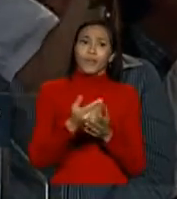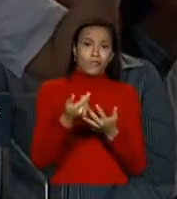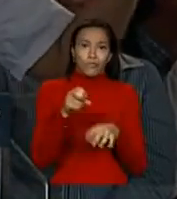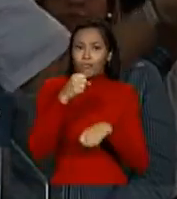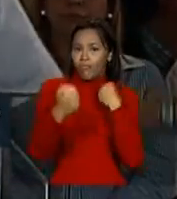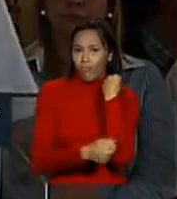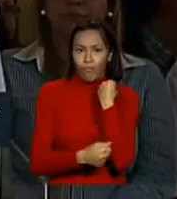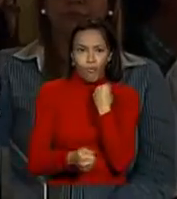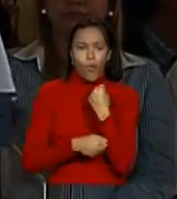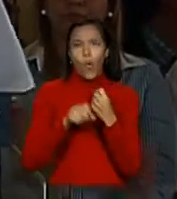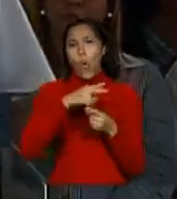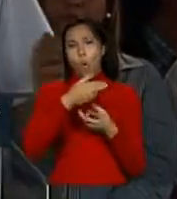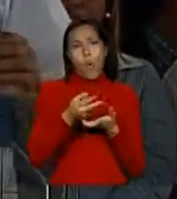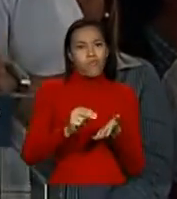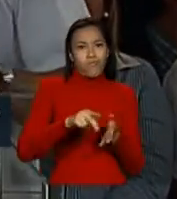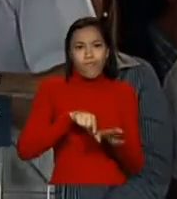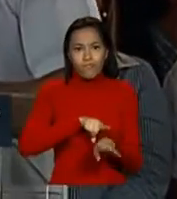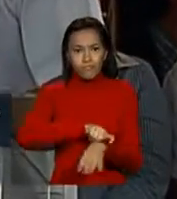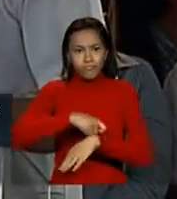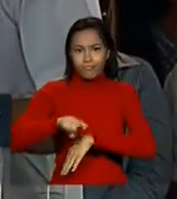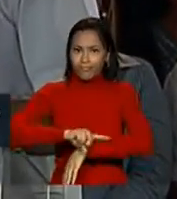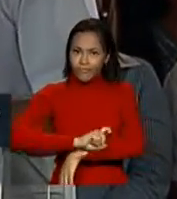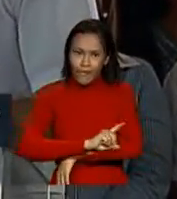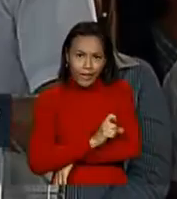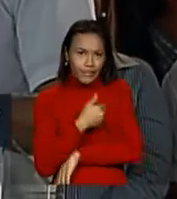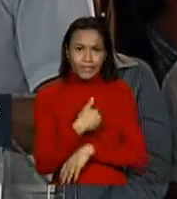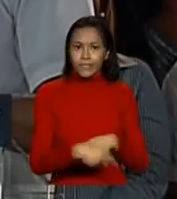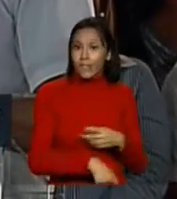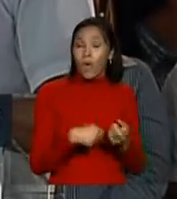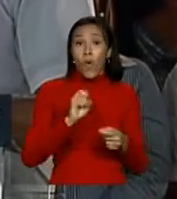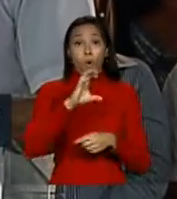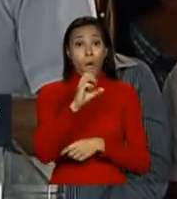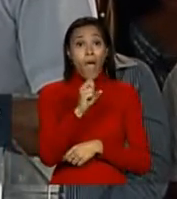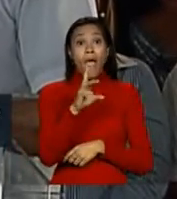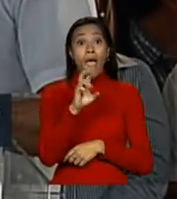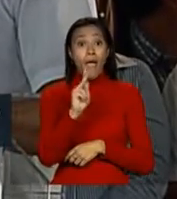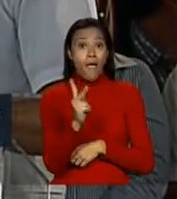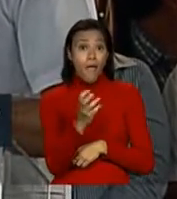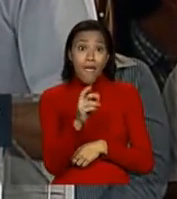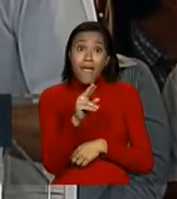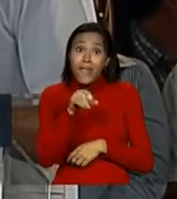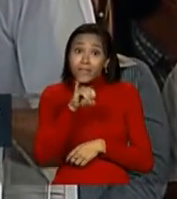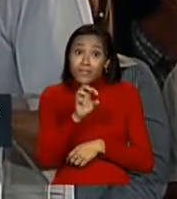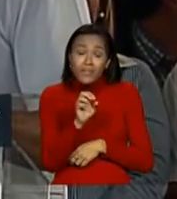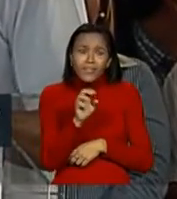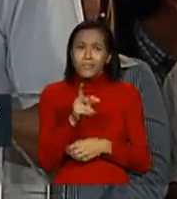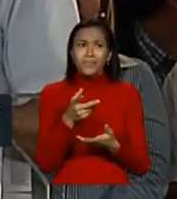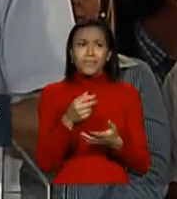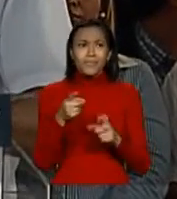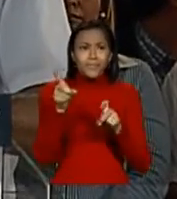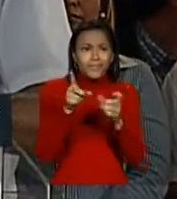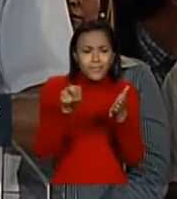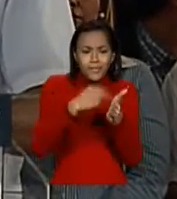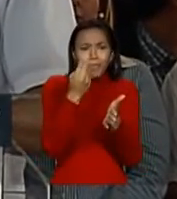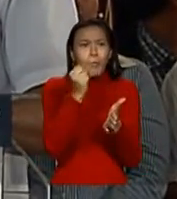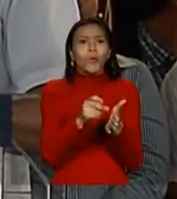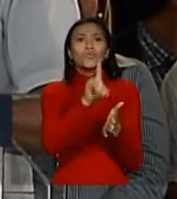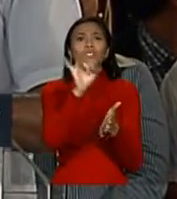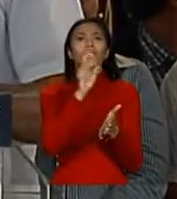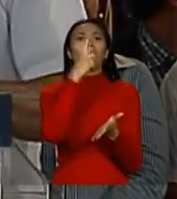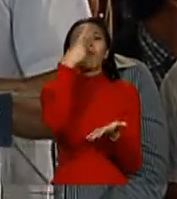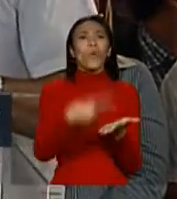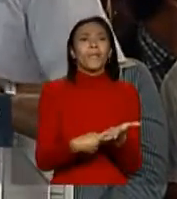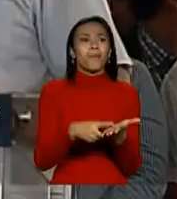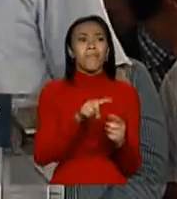cirurgia de varizes vascular uma cirurgia de hérnia cirurgias que você até pode marcar a data